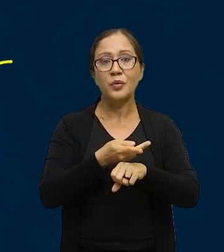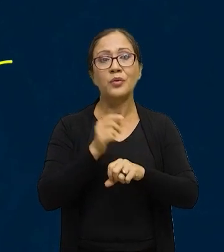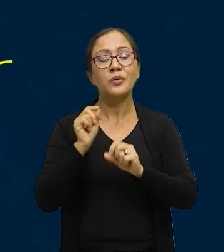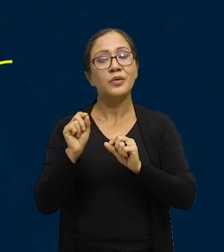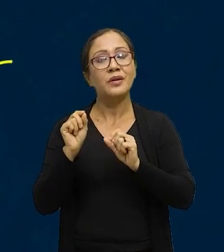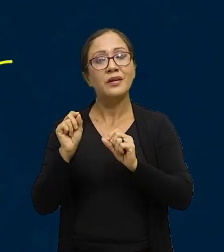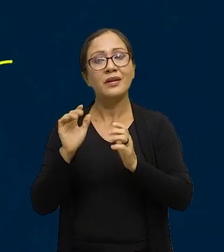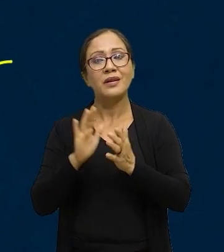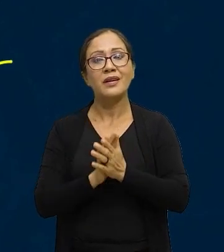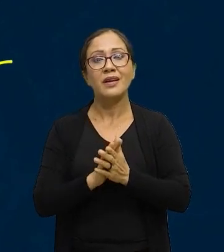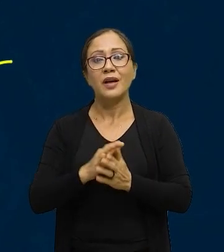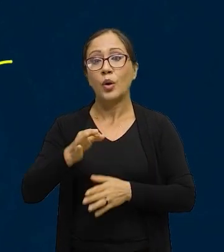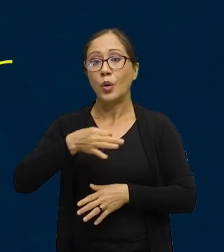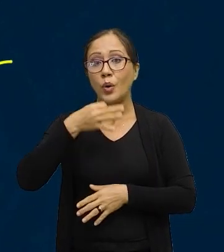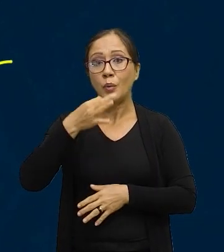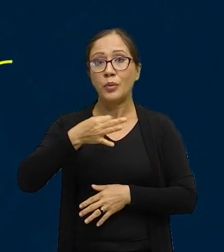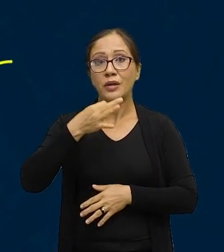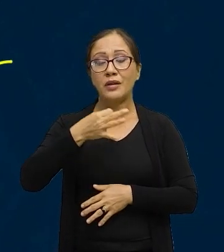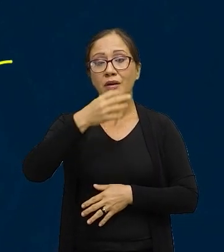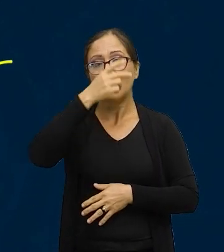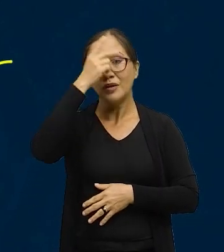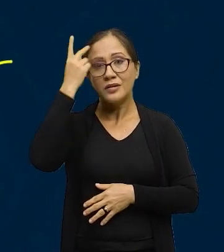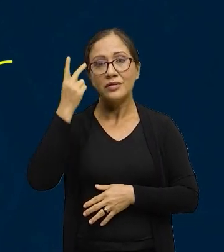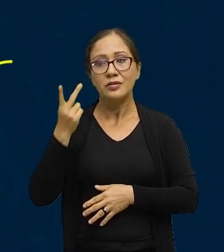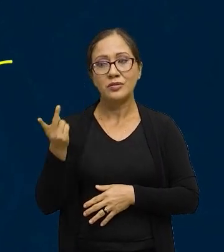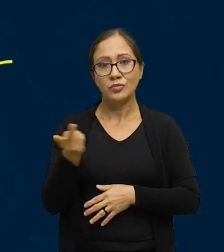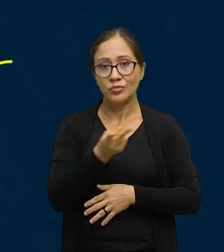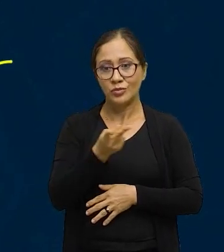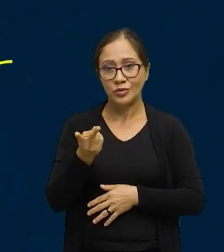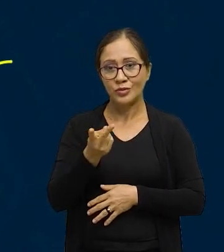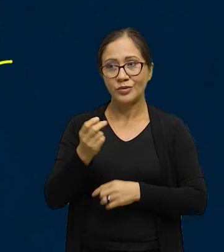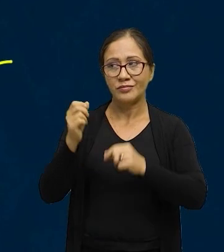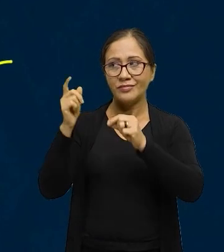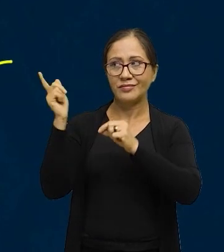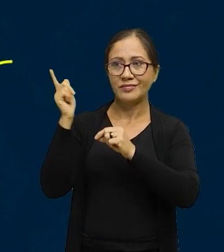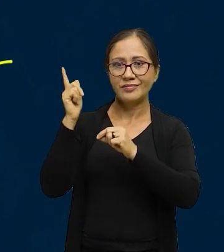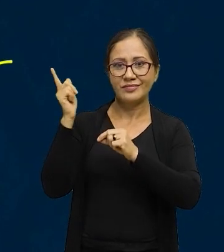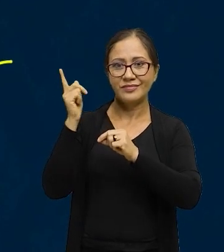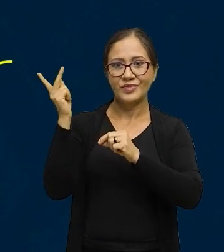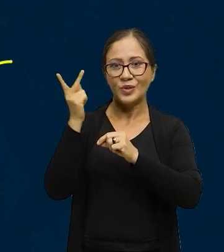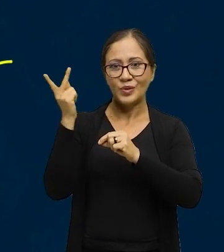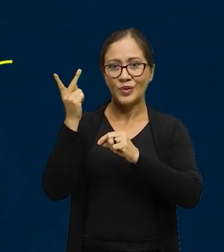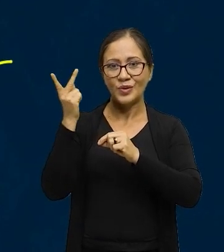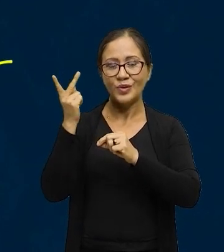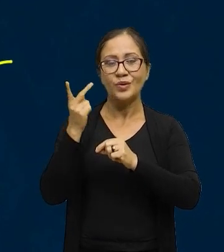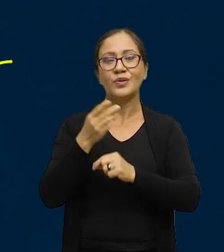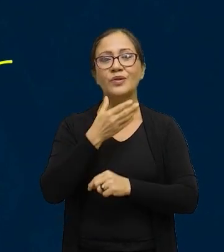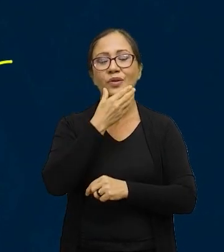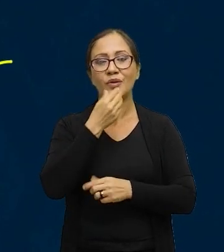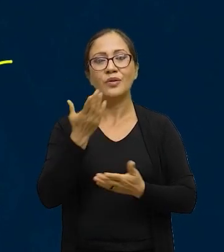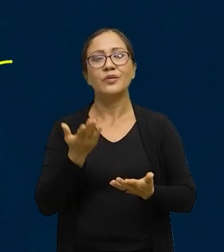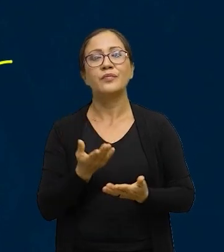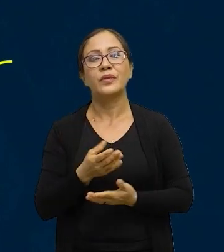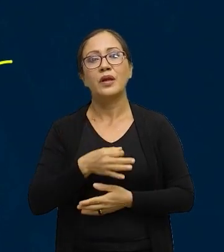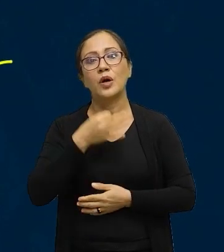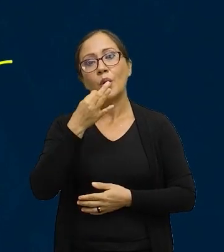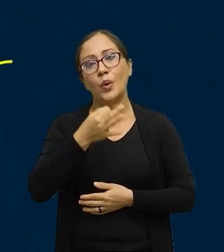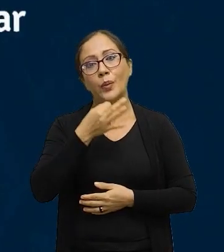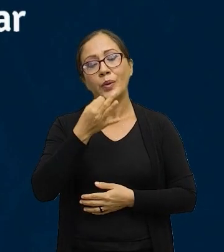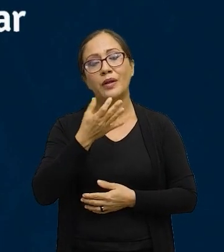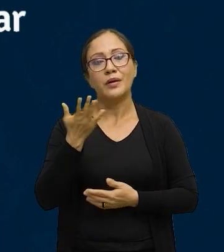desta pessoa aqui, de um dos rapazes. A charge sugere. Vamos buscar opinião.